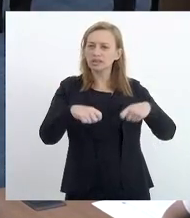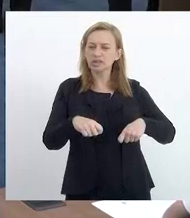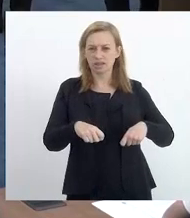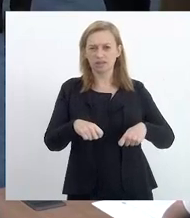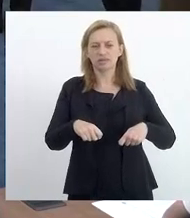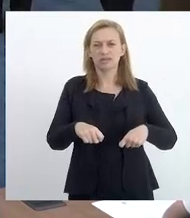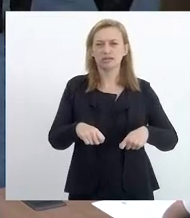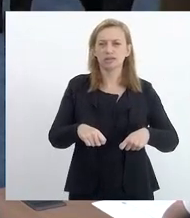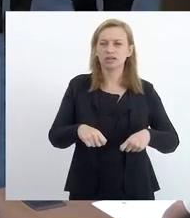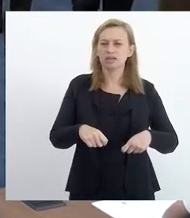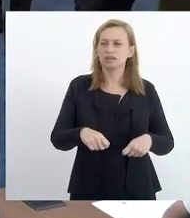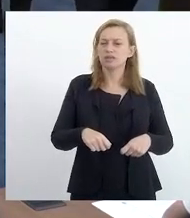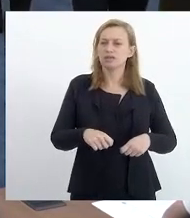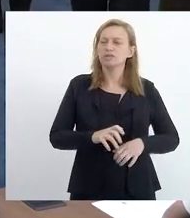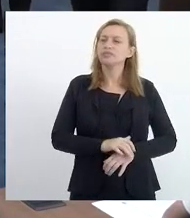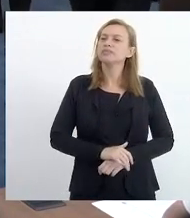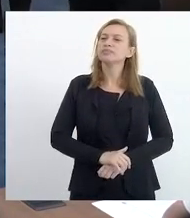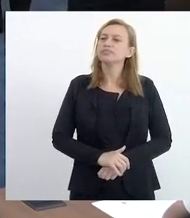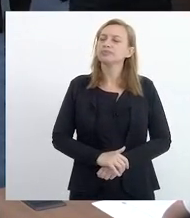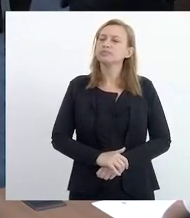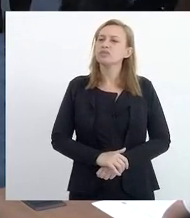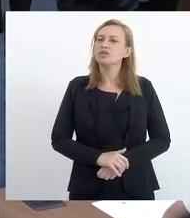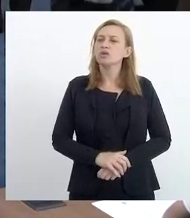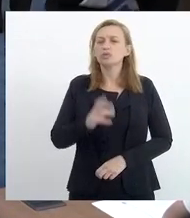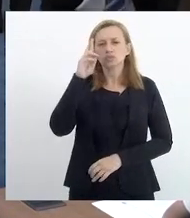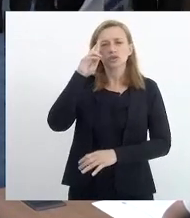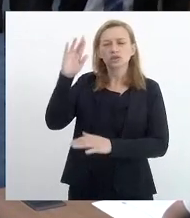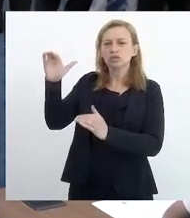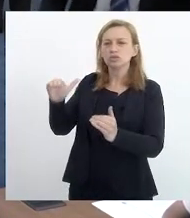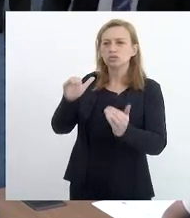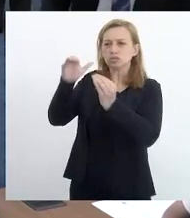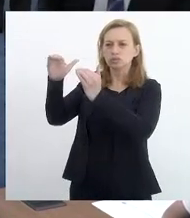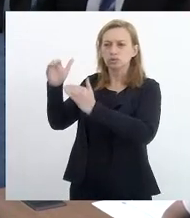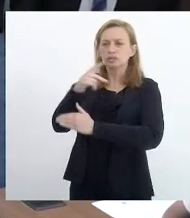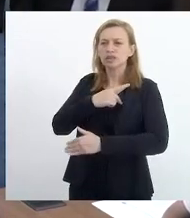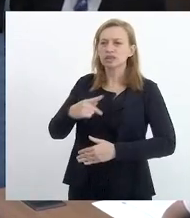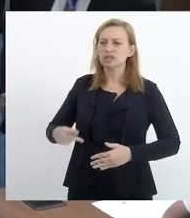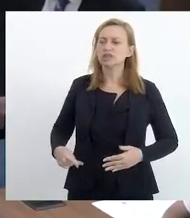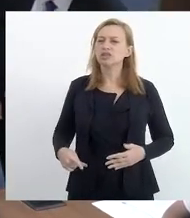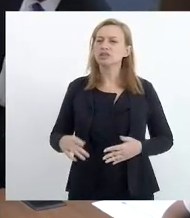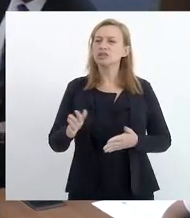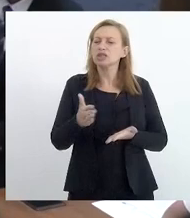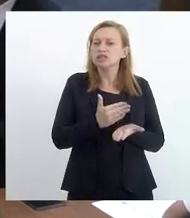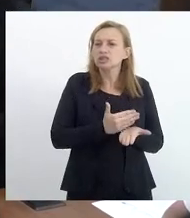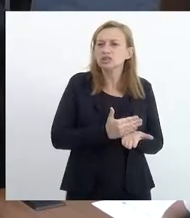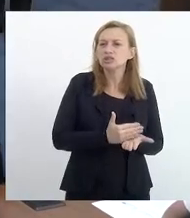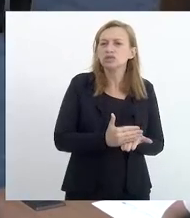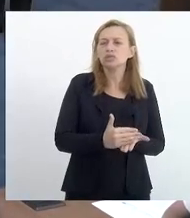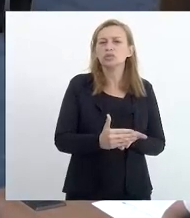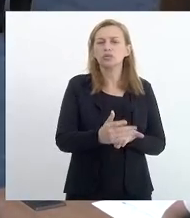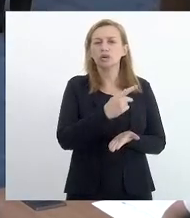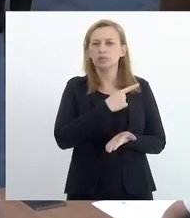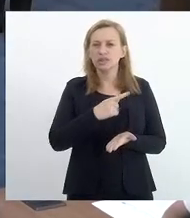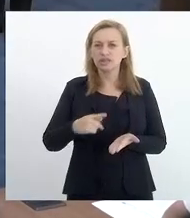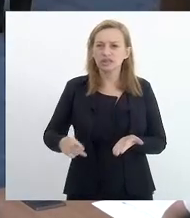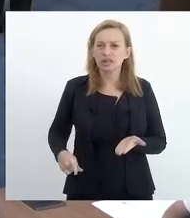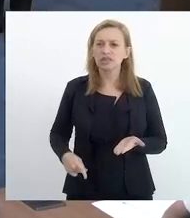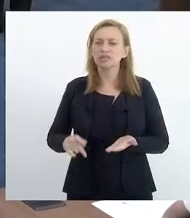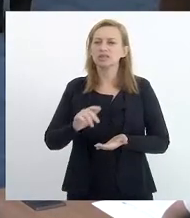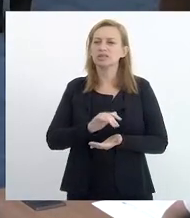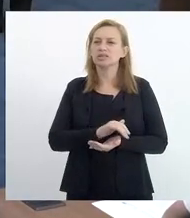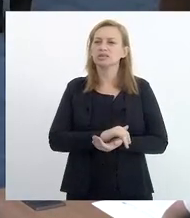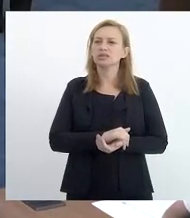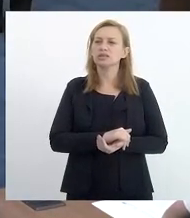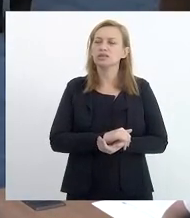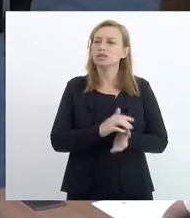seu dinamismo. Vossa Excelência, desde que assumiu a presidência, tem